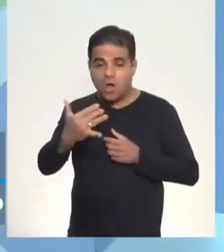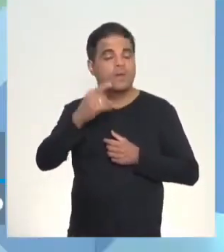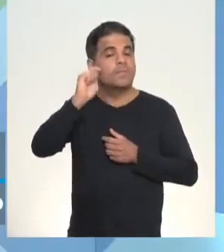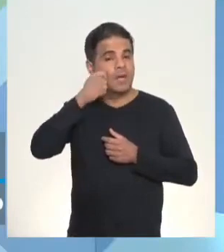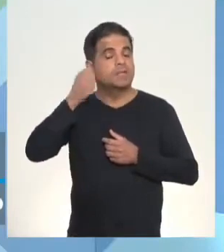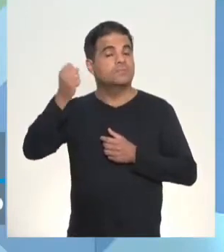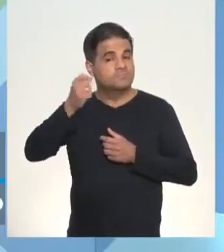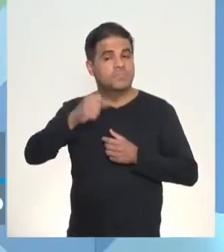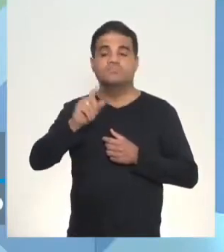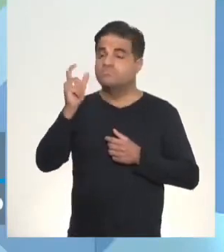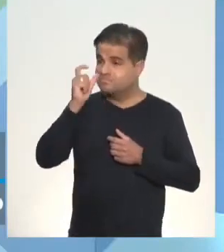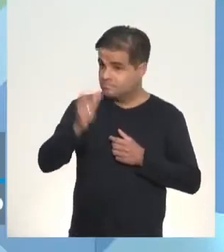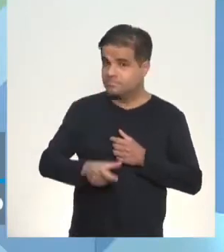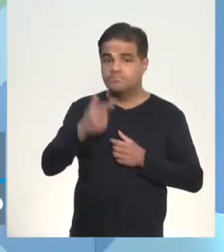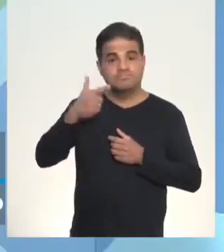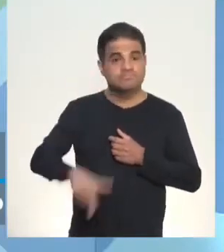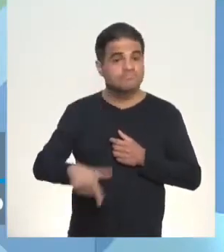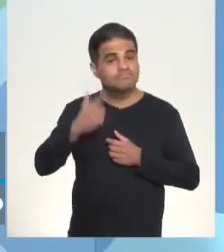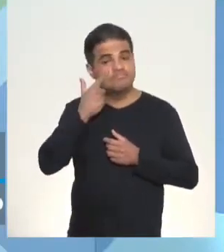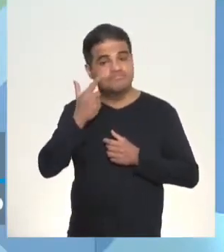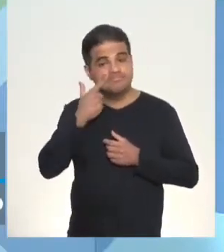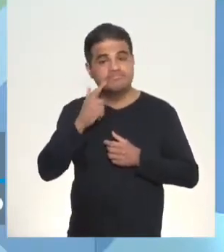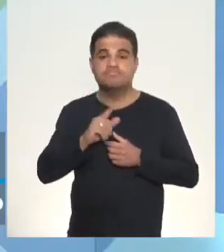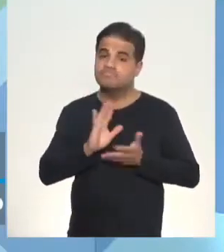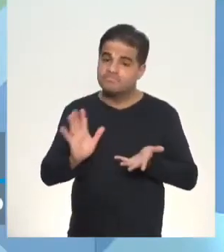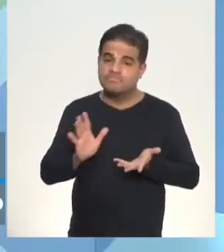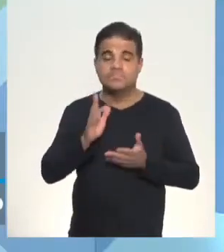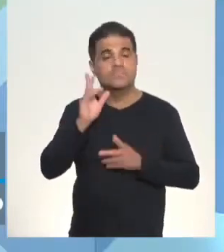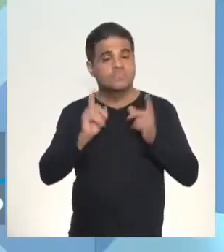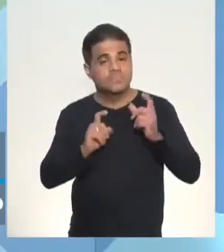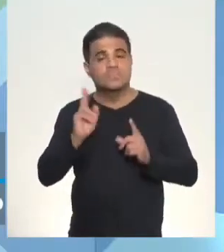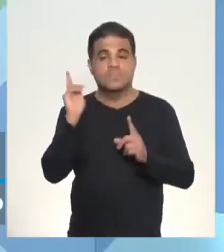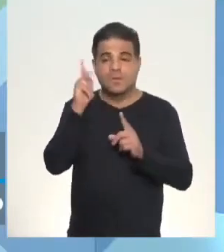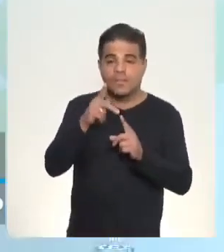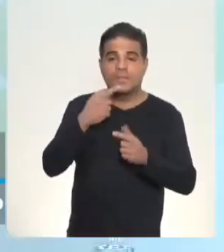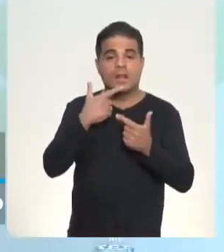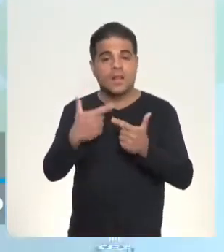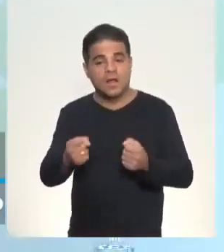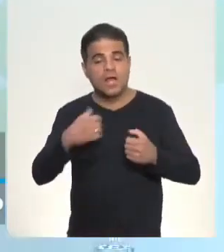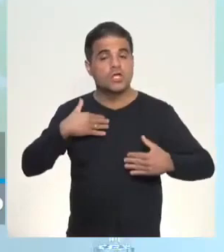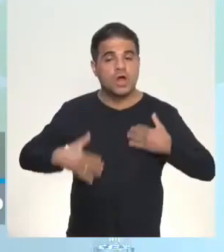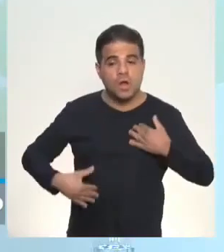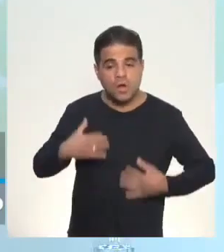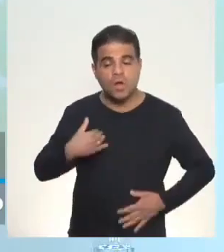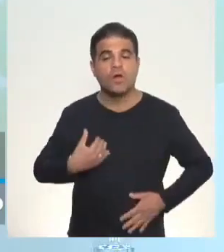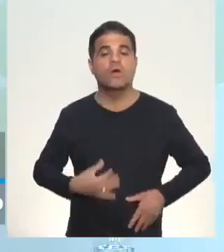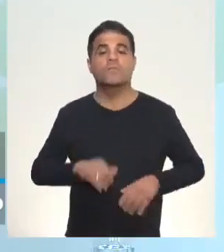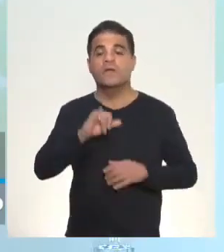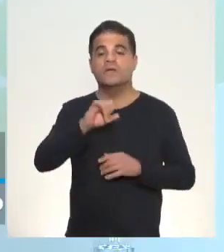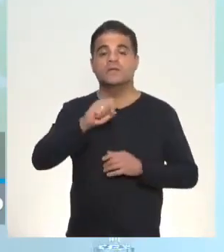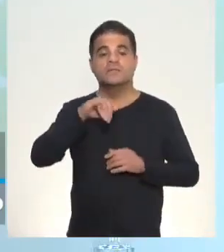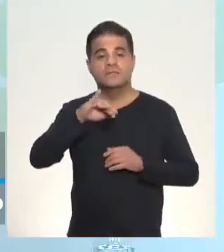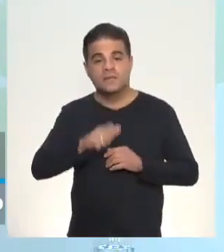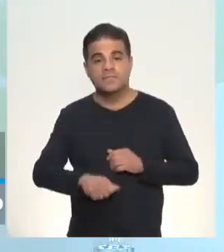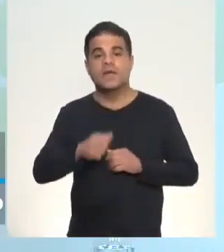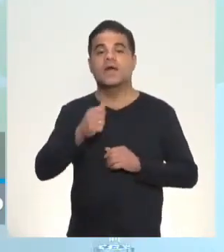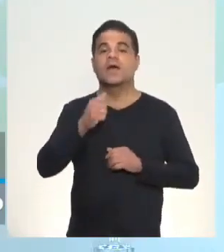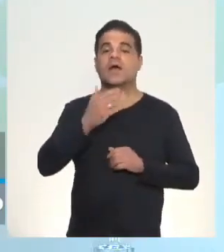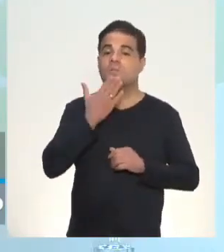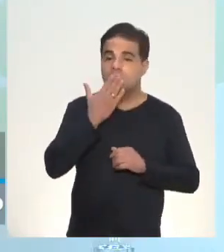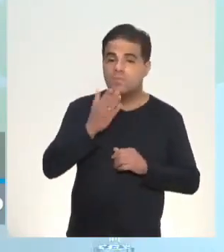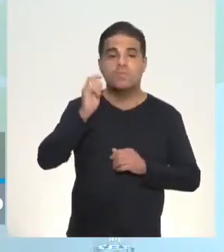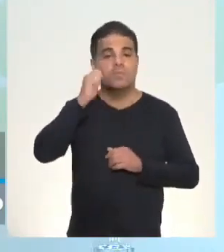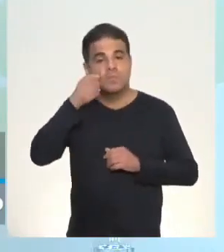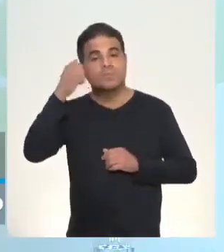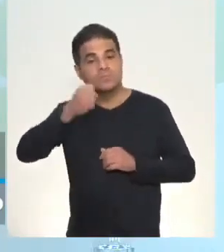também. Deixa eu ver o que mais. E é isso, expressão dos personagens, linguagem, corpo. A Isabela diz mudo, preto e branco, e mais